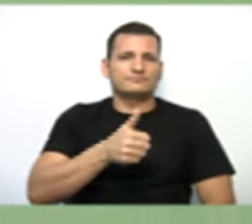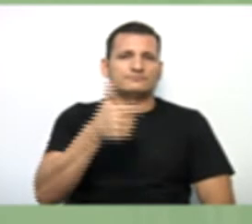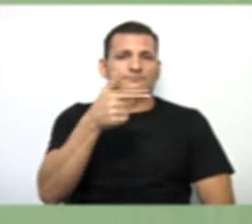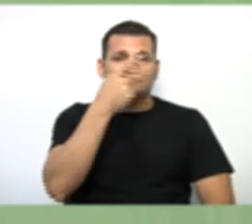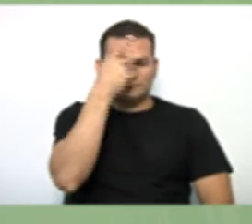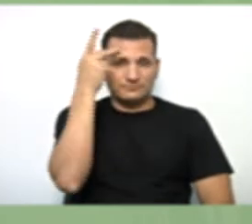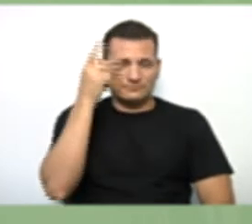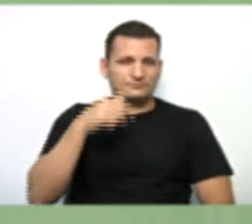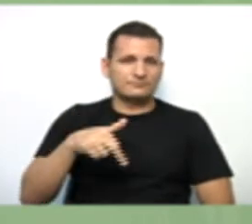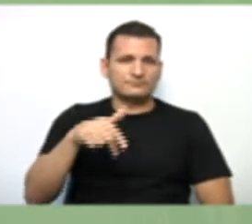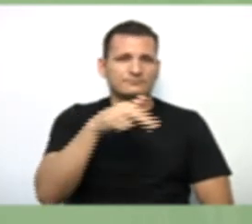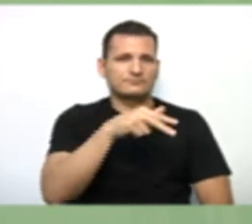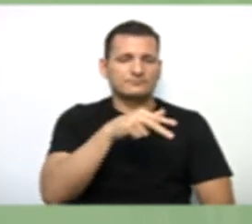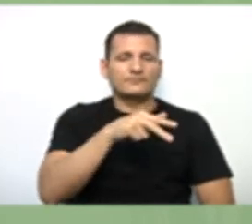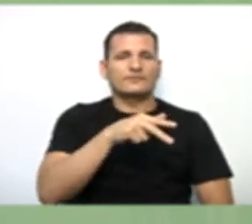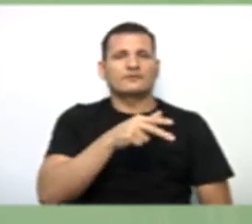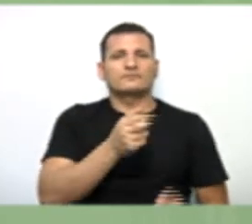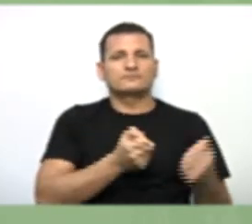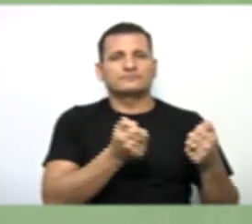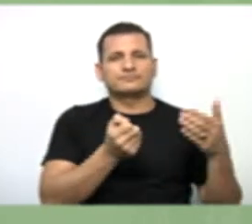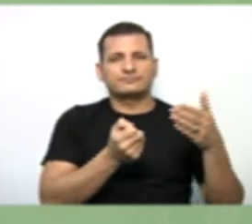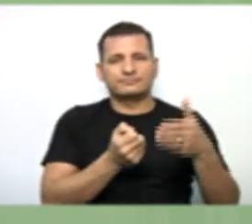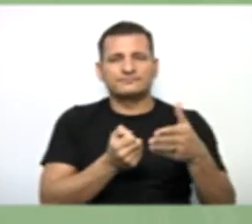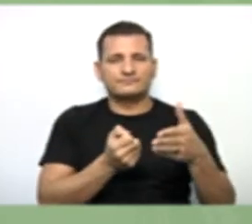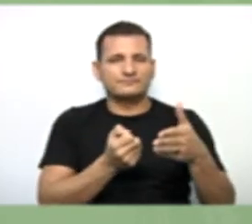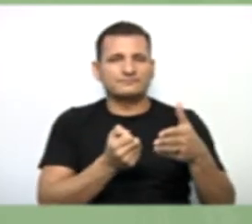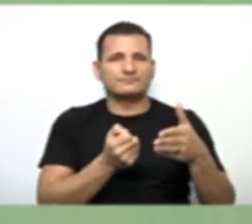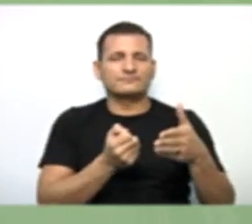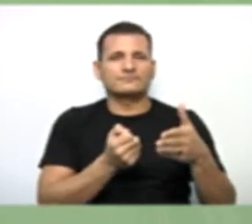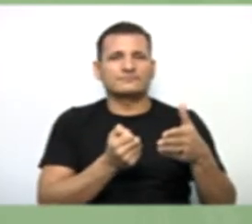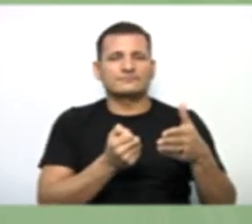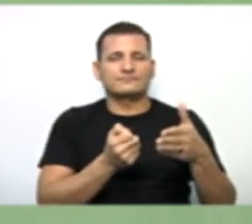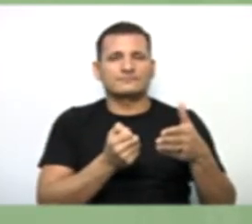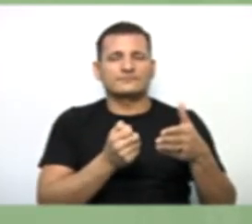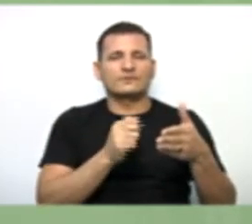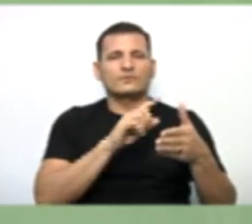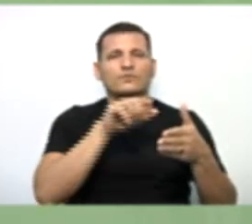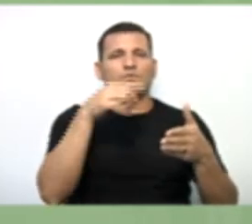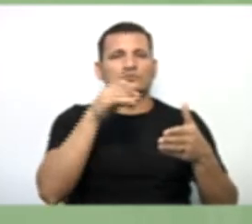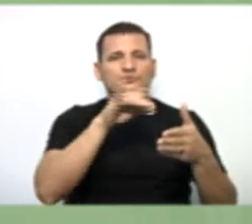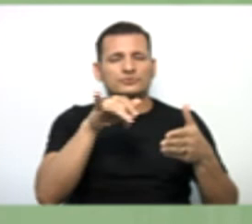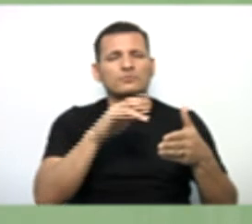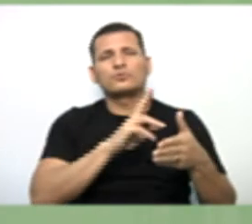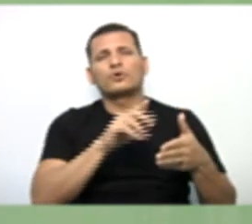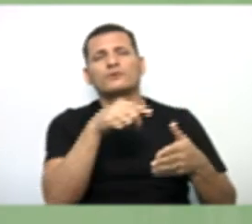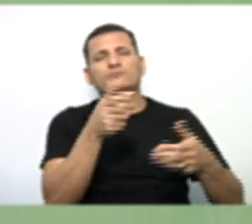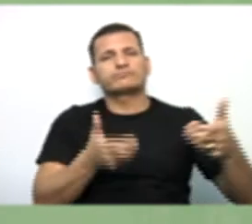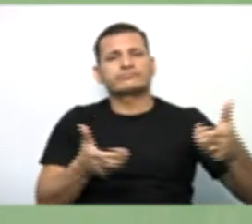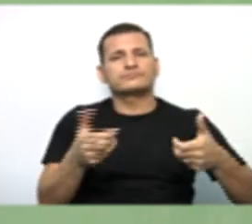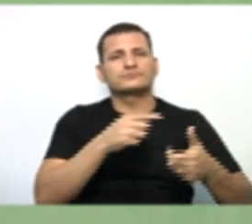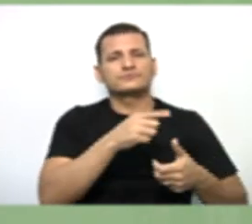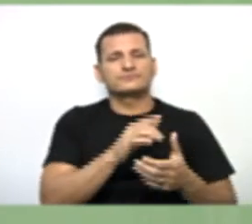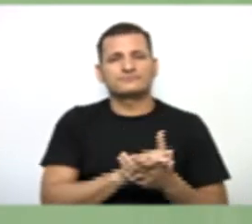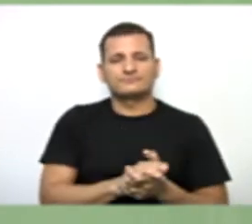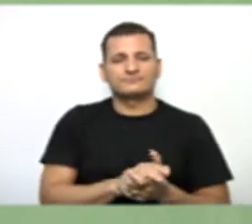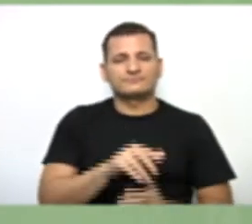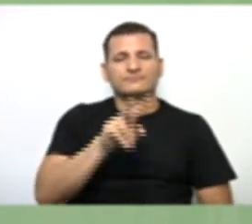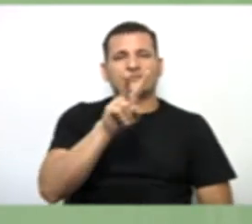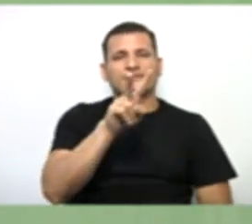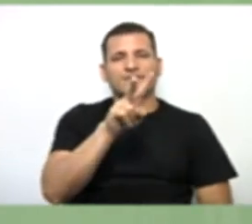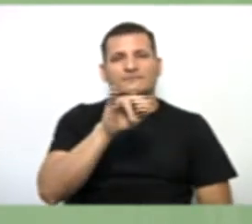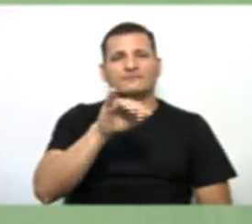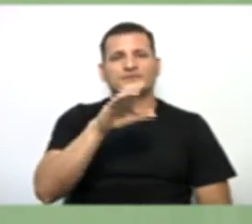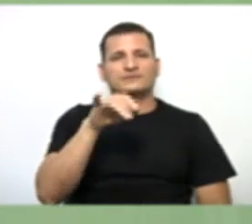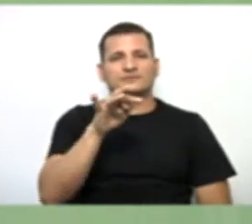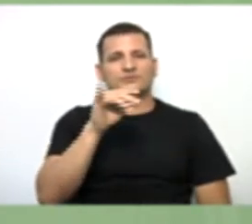Vitória às 20 horas do dia seguinte, qual seria o nome do motorista? Eu já vi pessoas dizendo Vincentino,